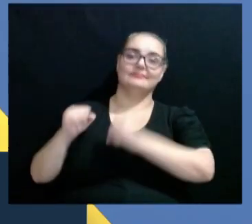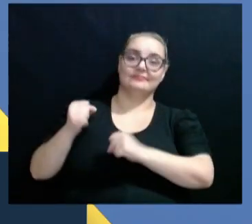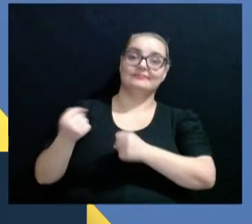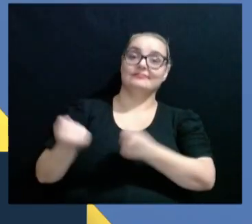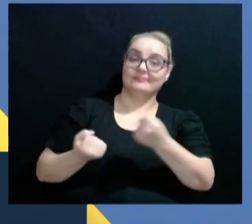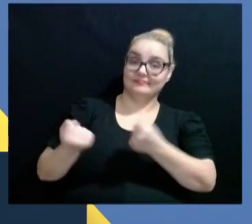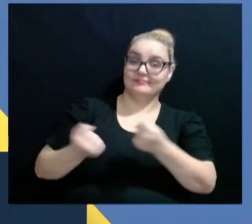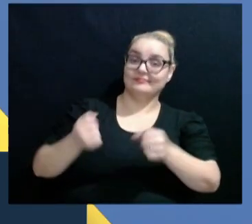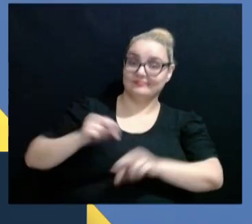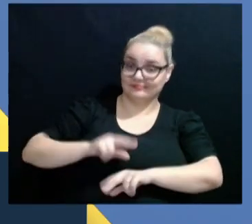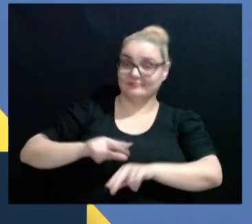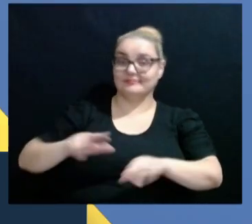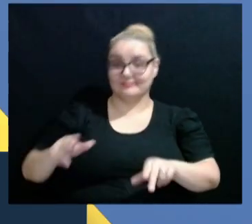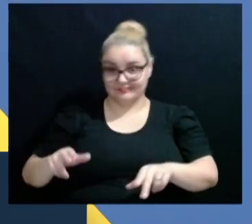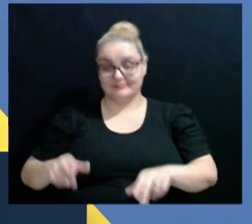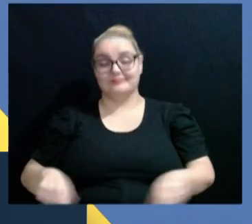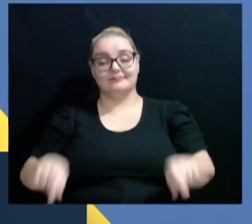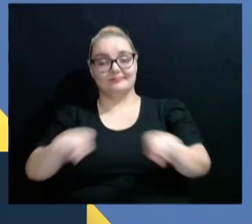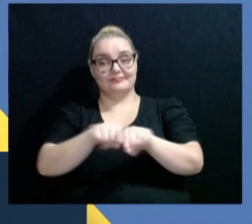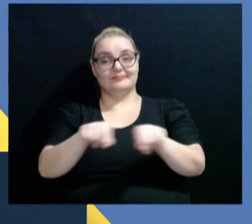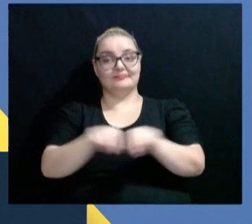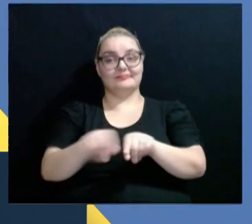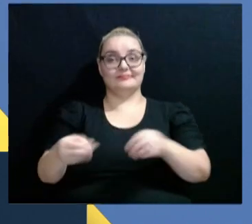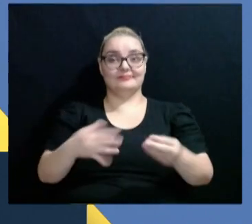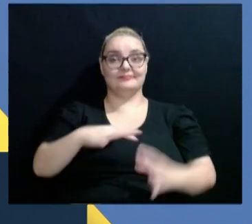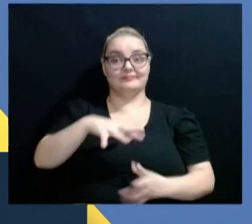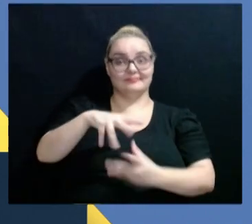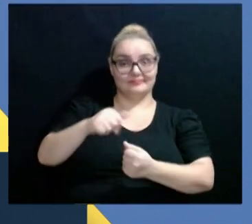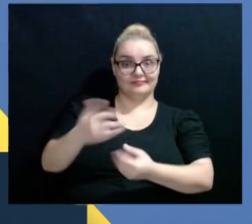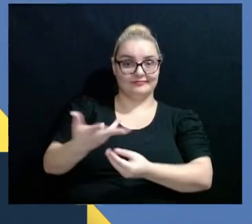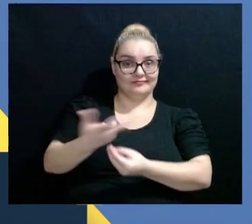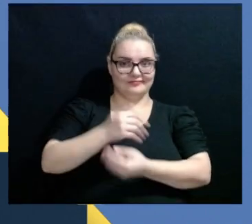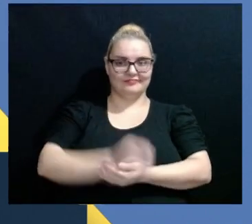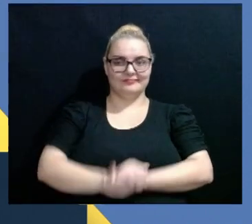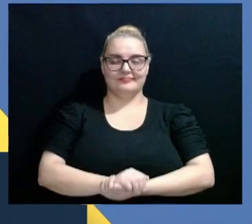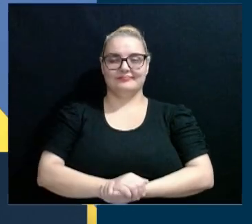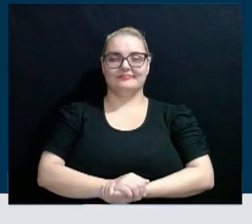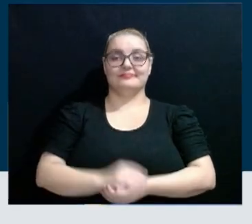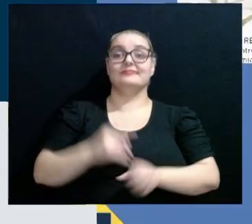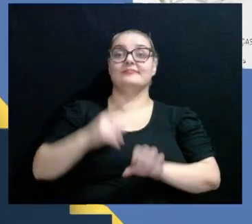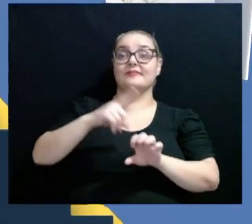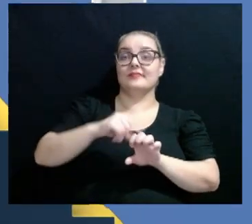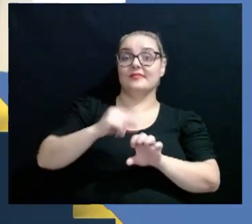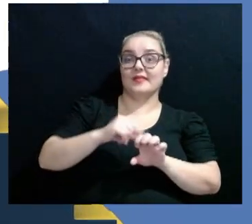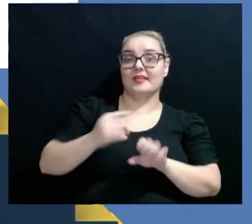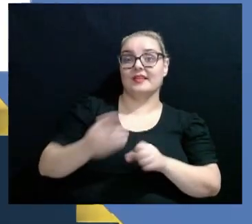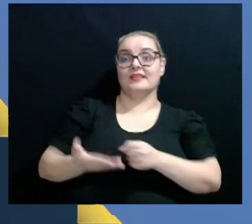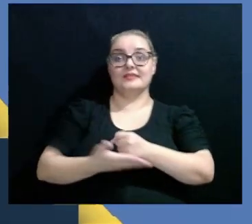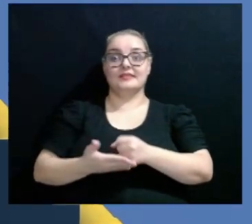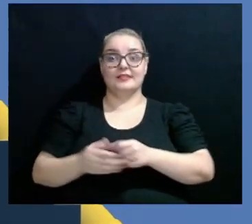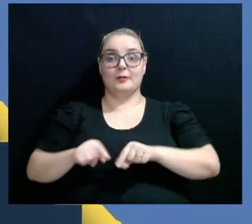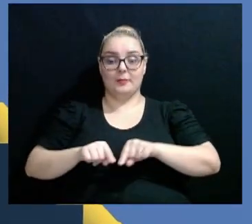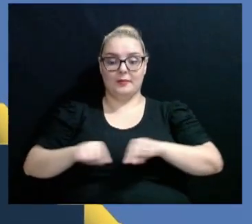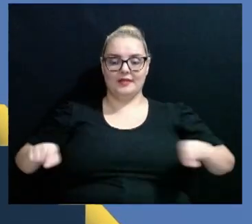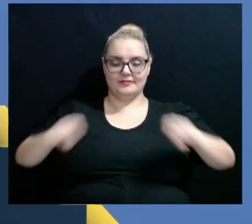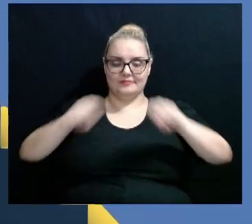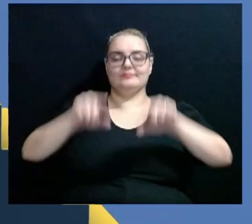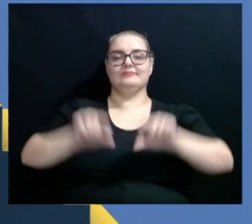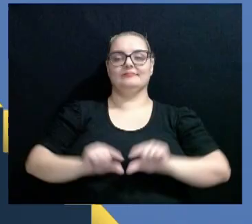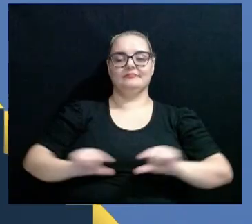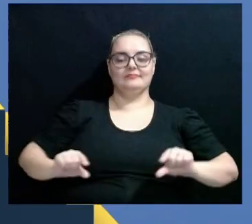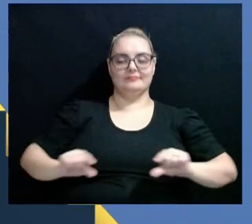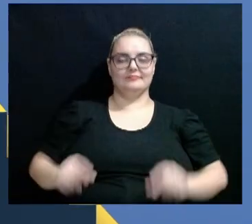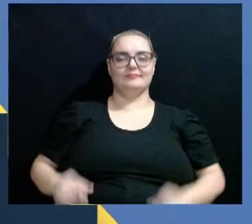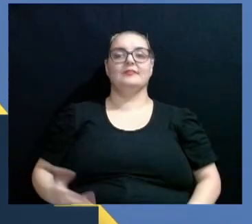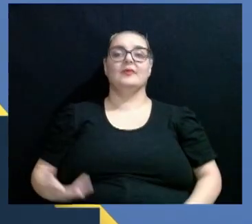na indústria automobilística e, mais recente, no mundo da arte. Empreendedorismo na base da